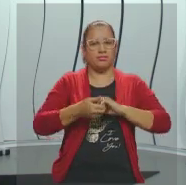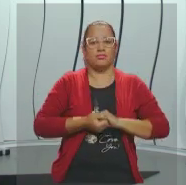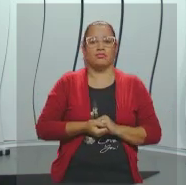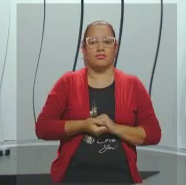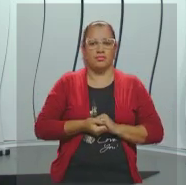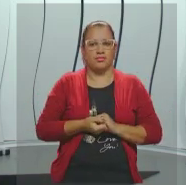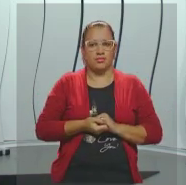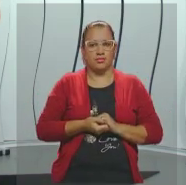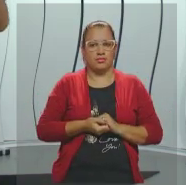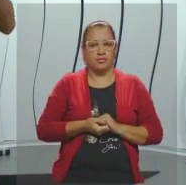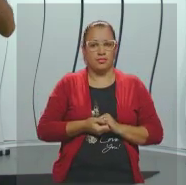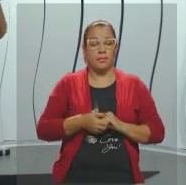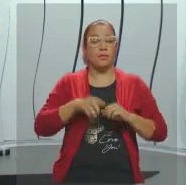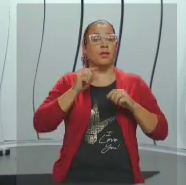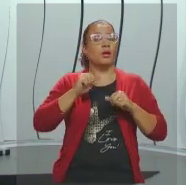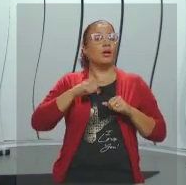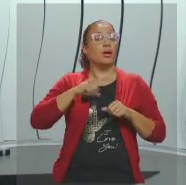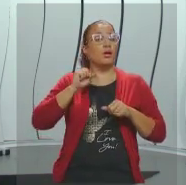Um conjunto desses